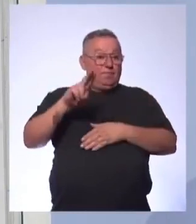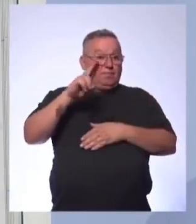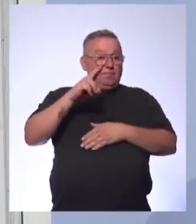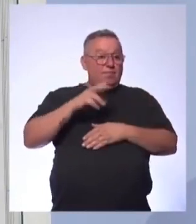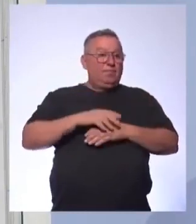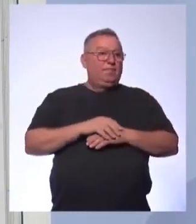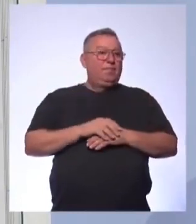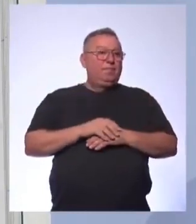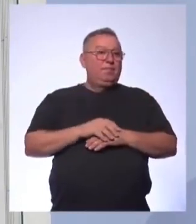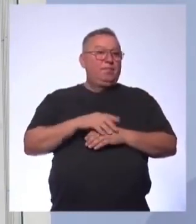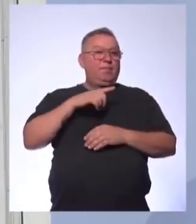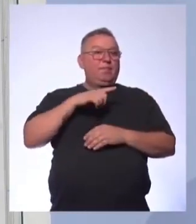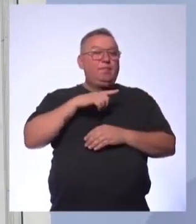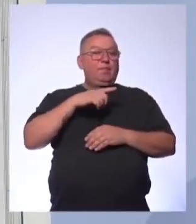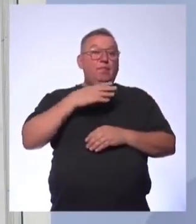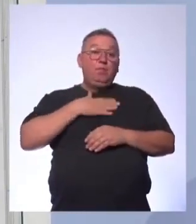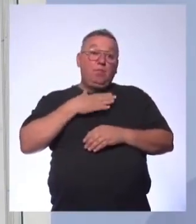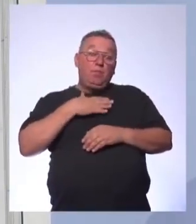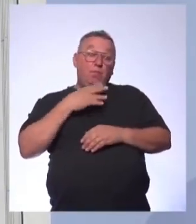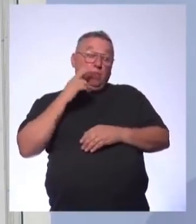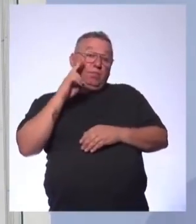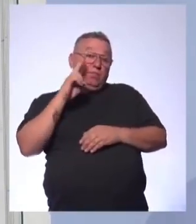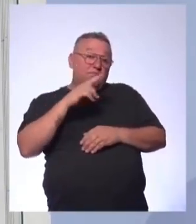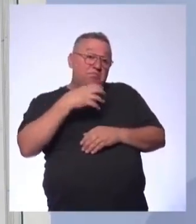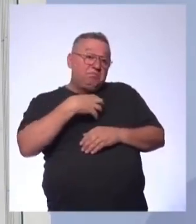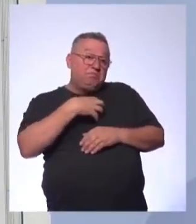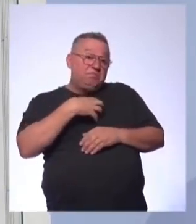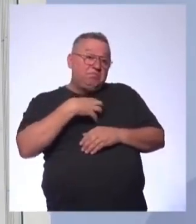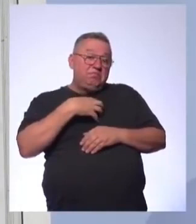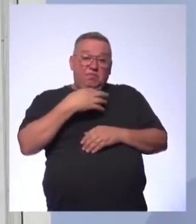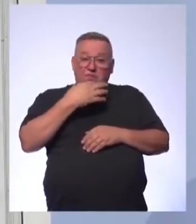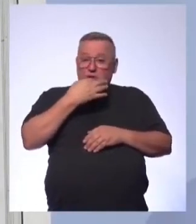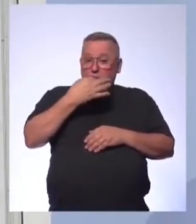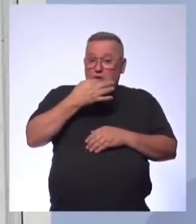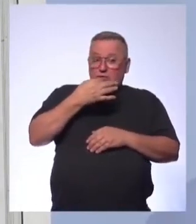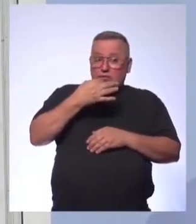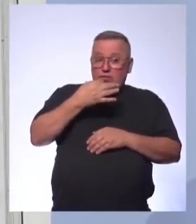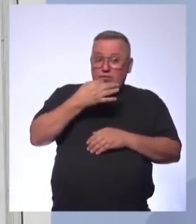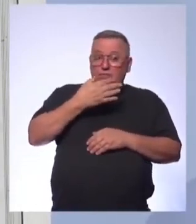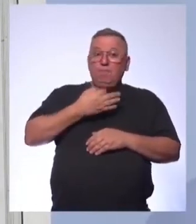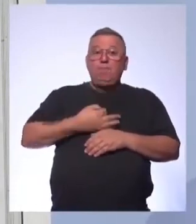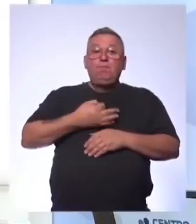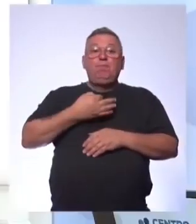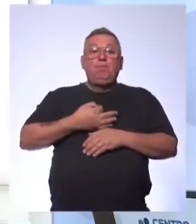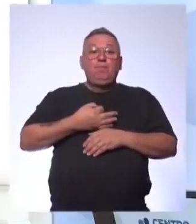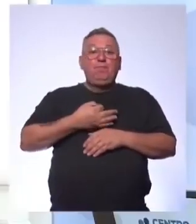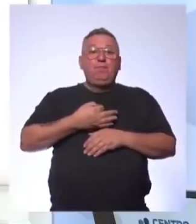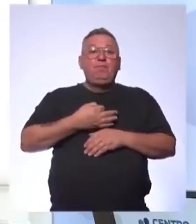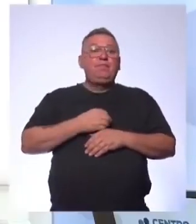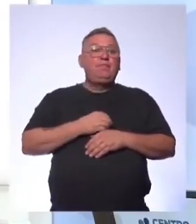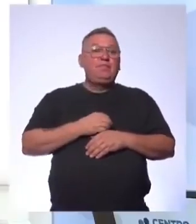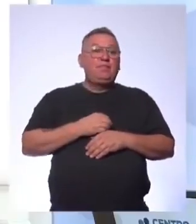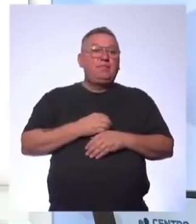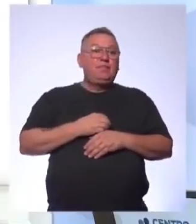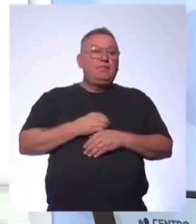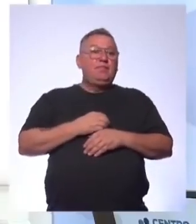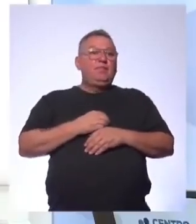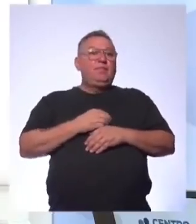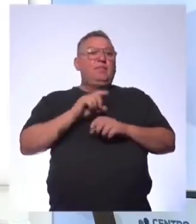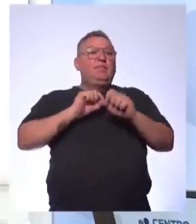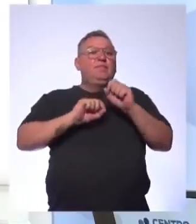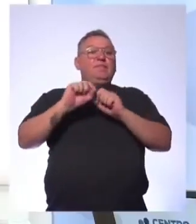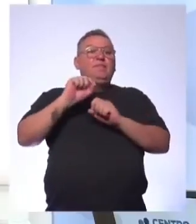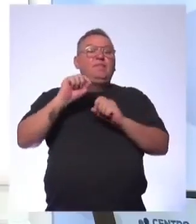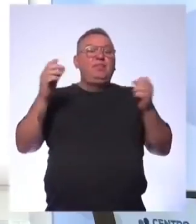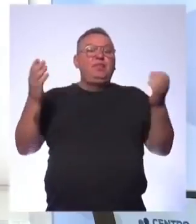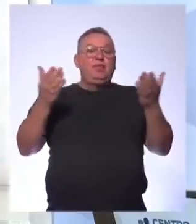do bimestre. In my point of view, no meu ponto de vista. I think, eu acho. In my opinion, ok? Tá certo? Então,